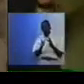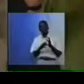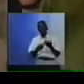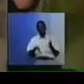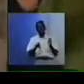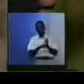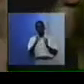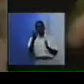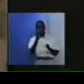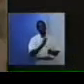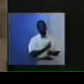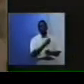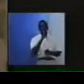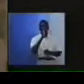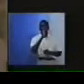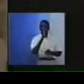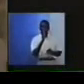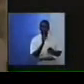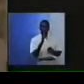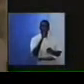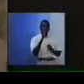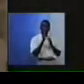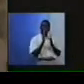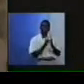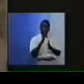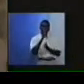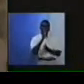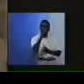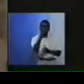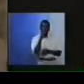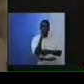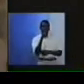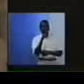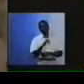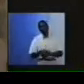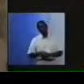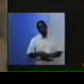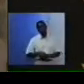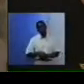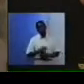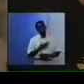meu menino, minha menina. E para Deus você vai ser um menino e uma menina a vida inteira.